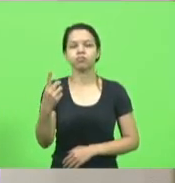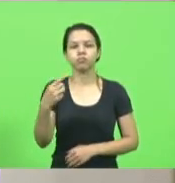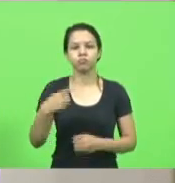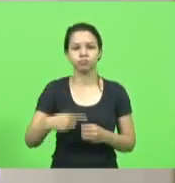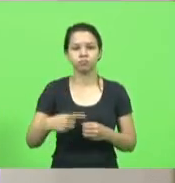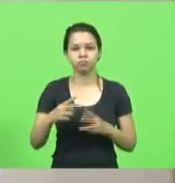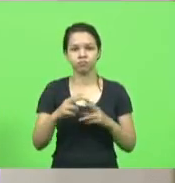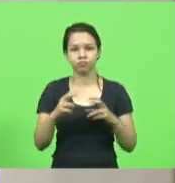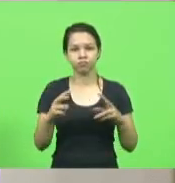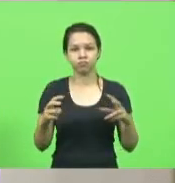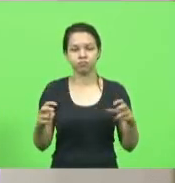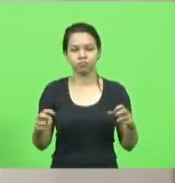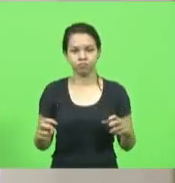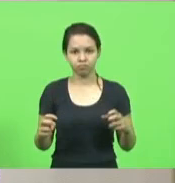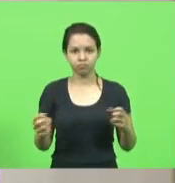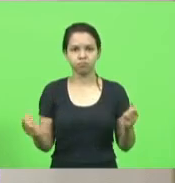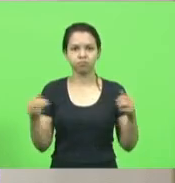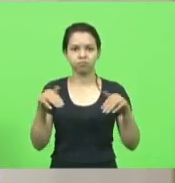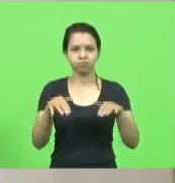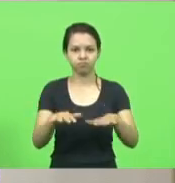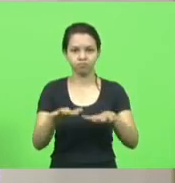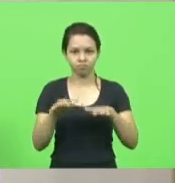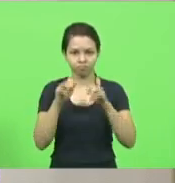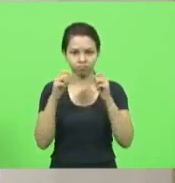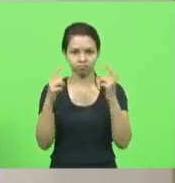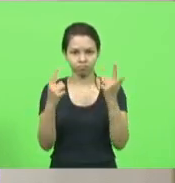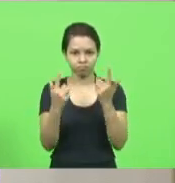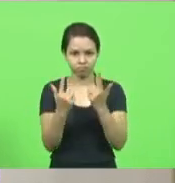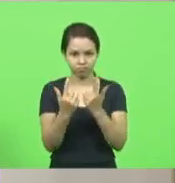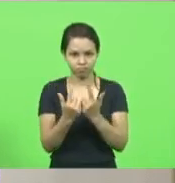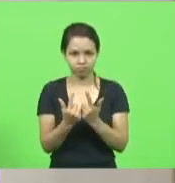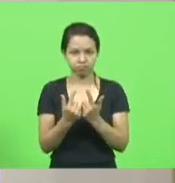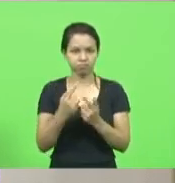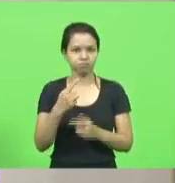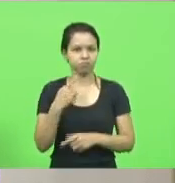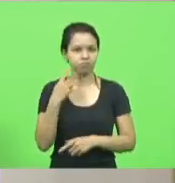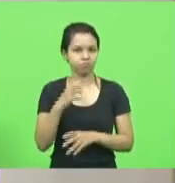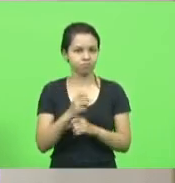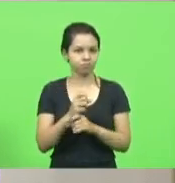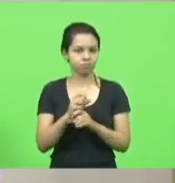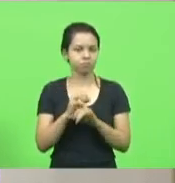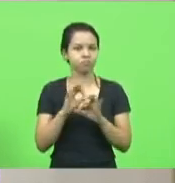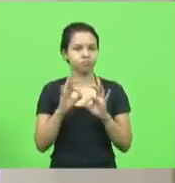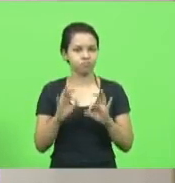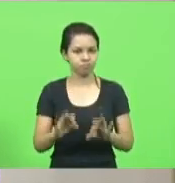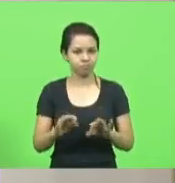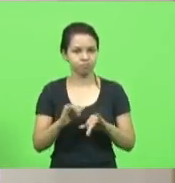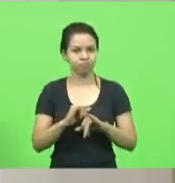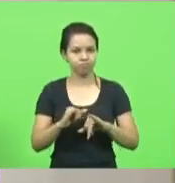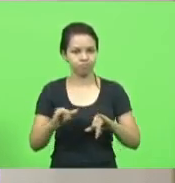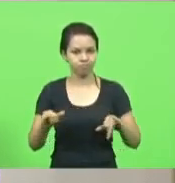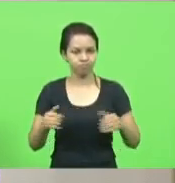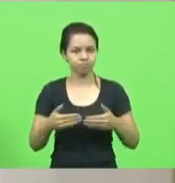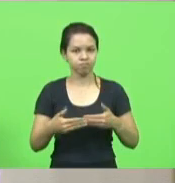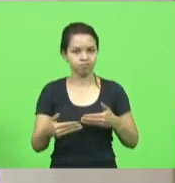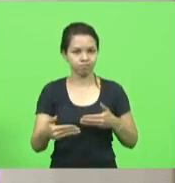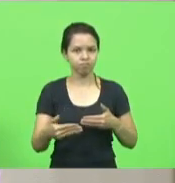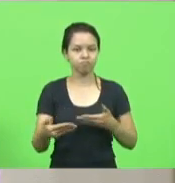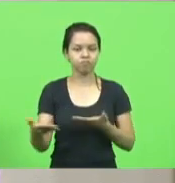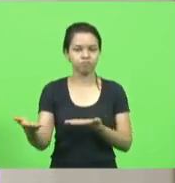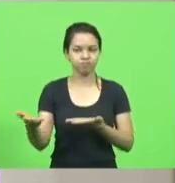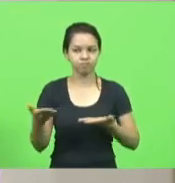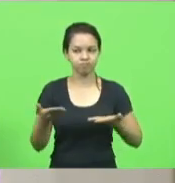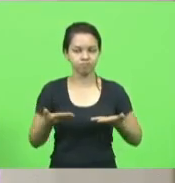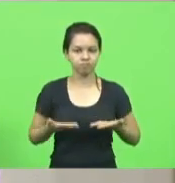reuniu-se a Assembleia Legislativa e a sessão ordinária. Havendo o quórum regimental, o senhor presidente declarou aberto seus trabalhos e convidou o senhor deputado Kennedy Nunes, segundo o vice-presidente,